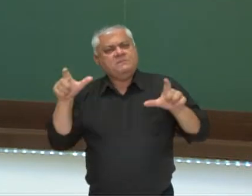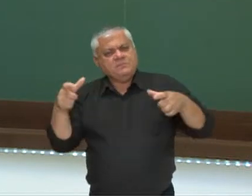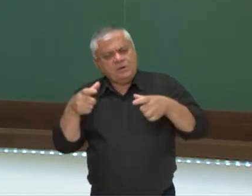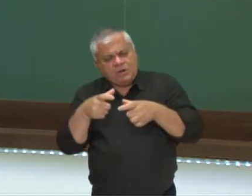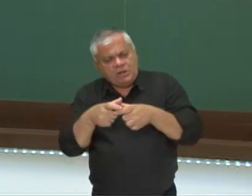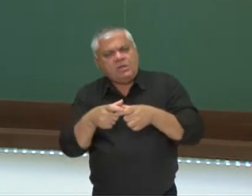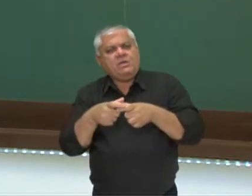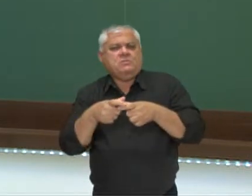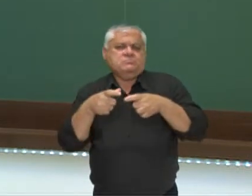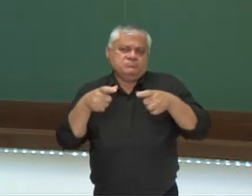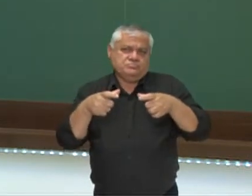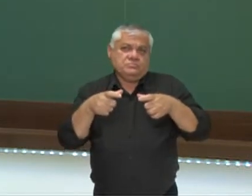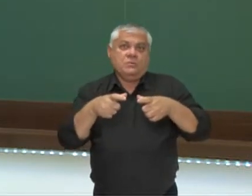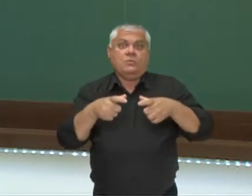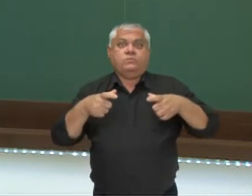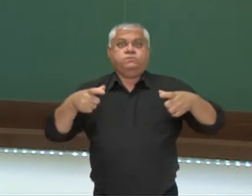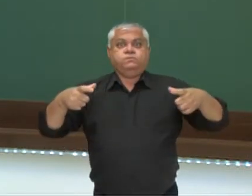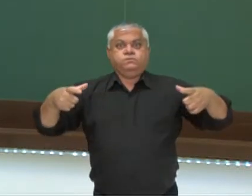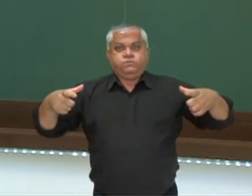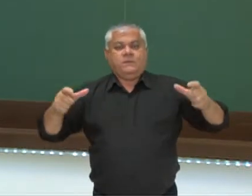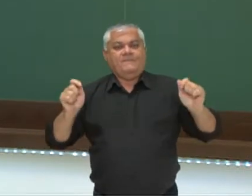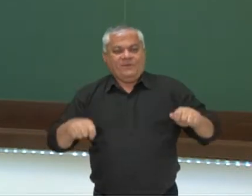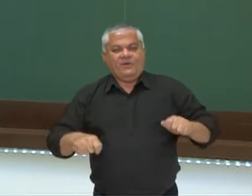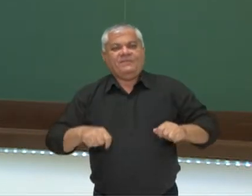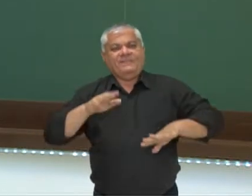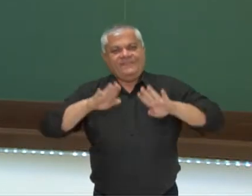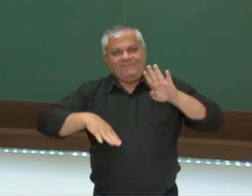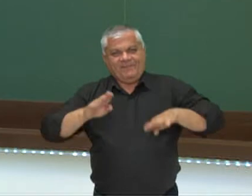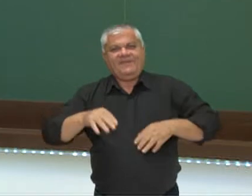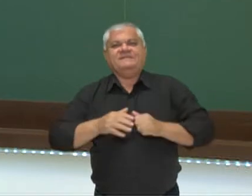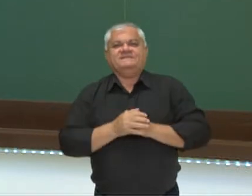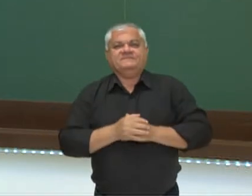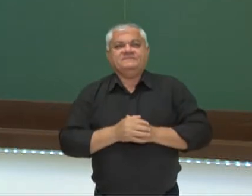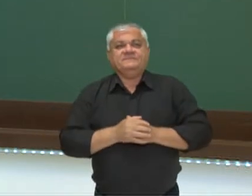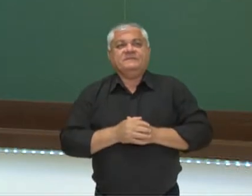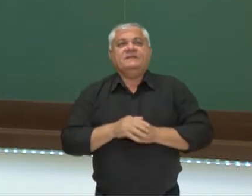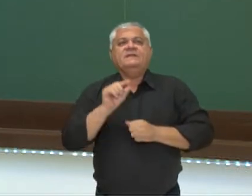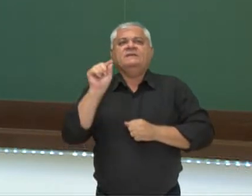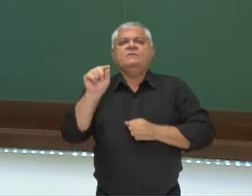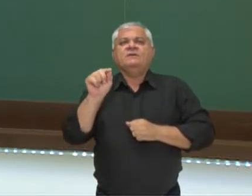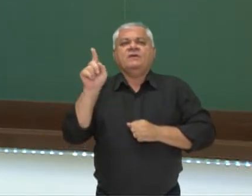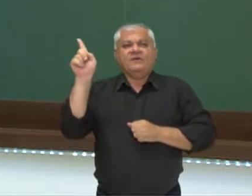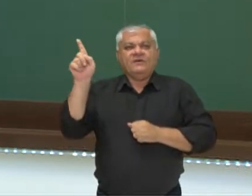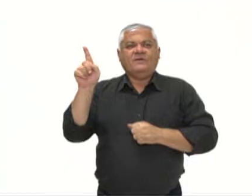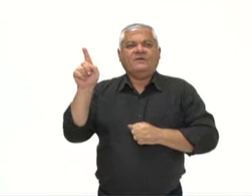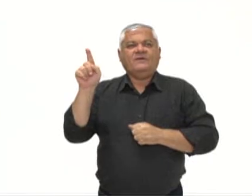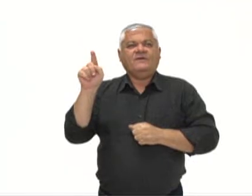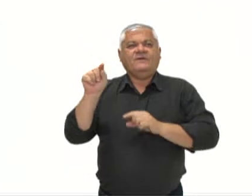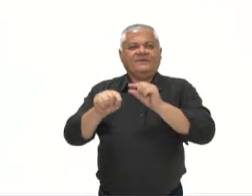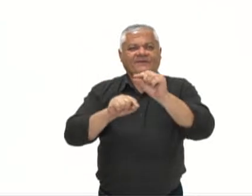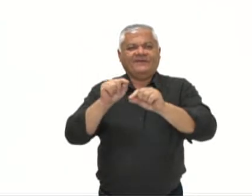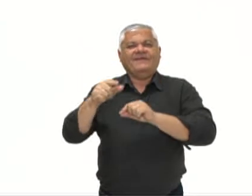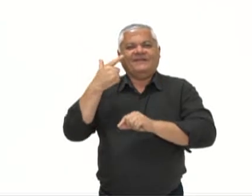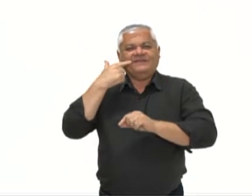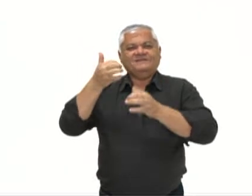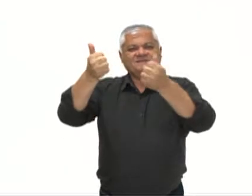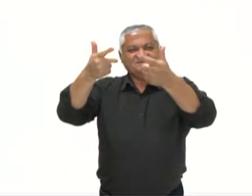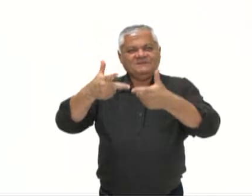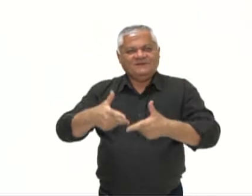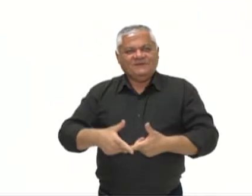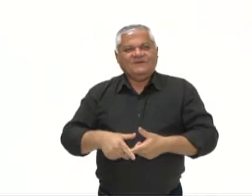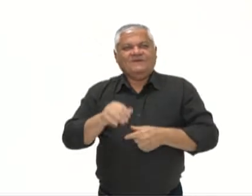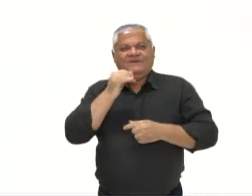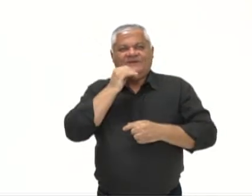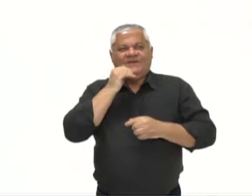uma mesobacia ou uma macrobacia hidrográfica. E a definição que você vê aqui é justamente essa que eu acabei de caracterizar